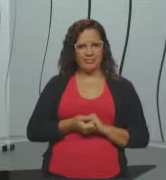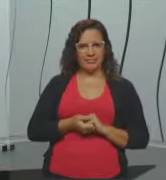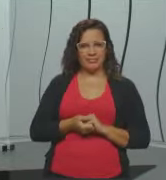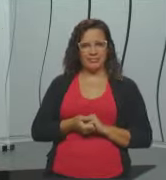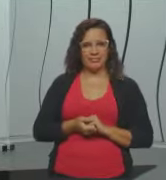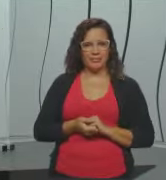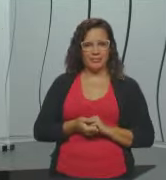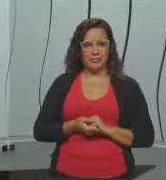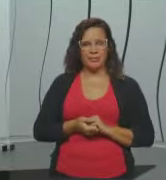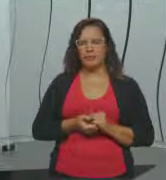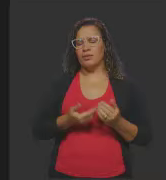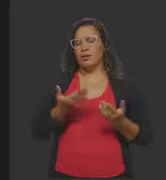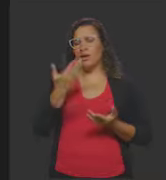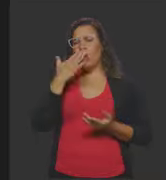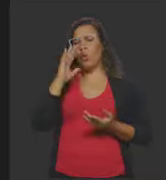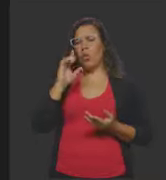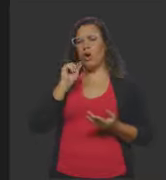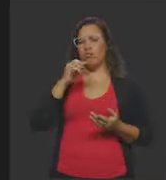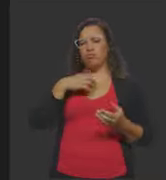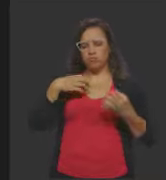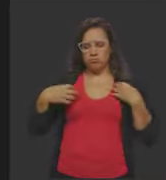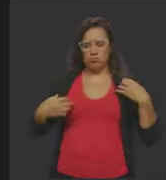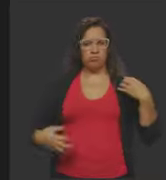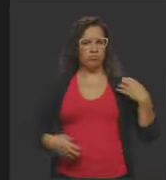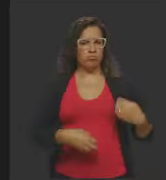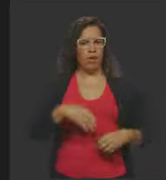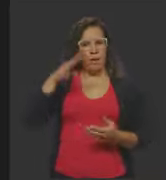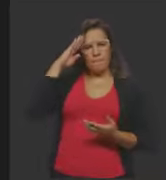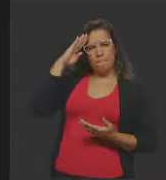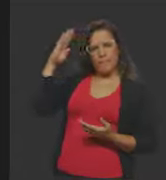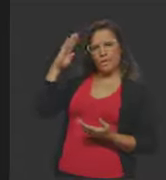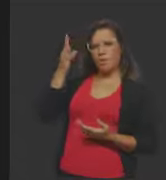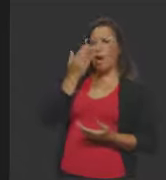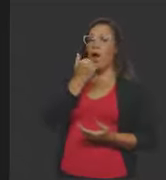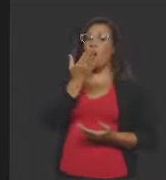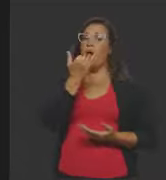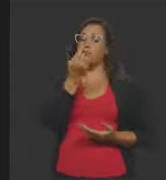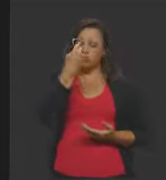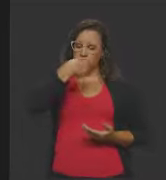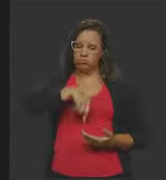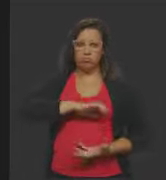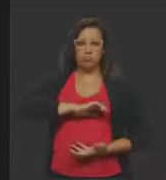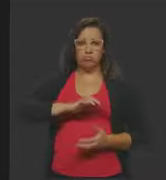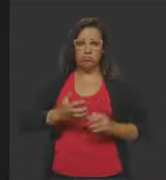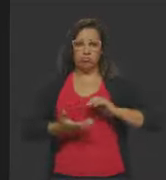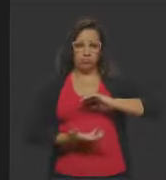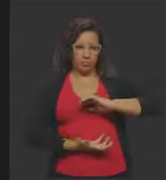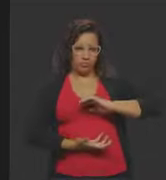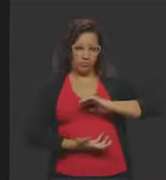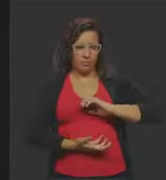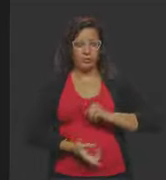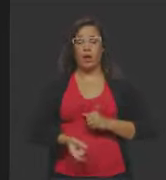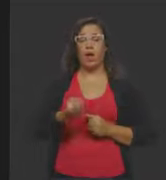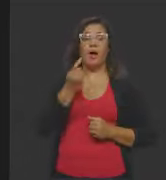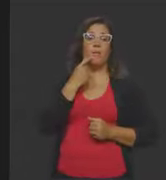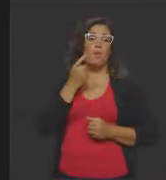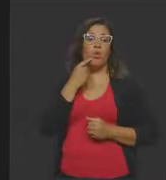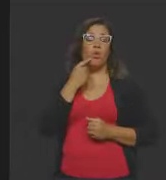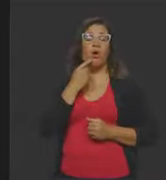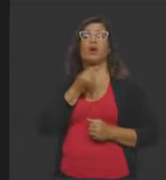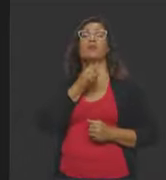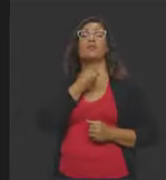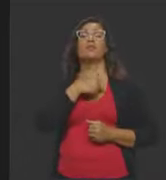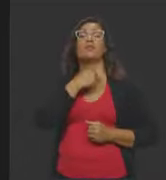Quais são os órgãos principais que fazem parte aí do sistema digestório? Boca,